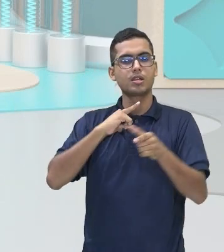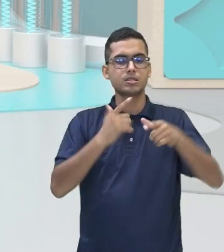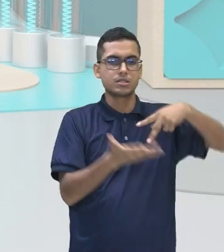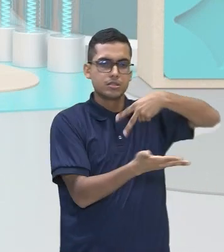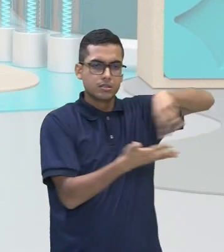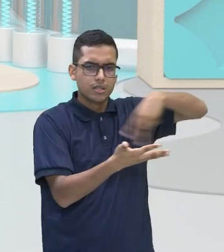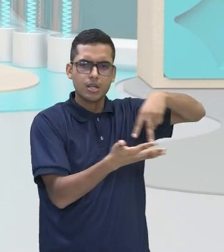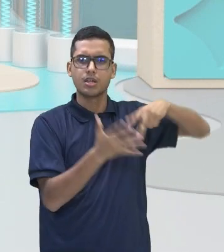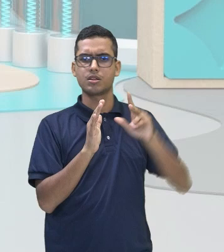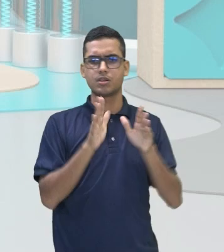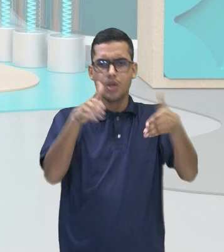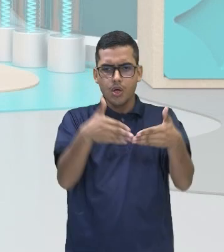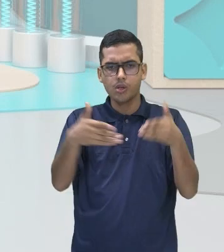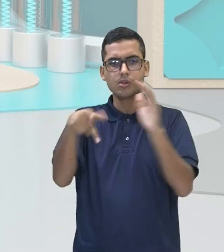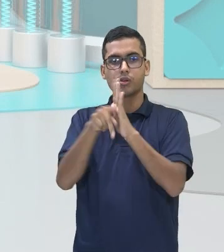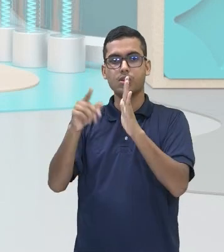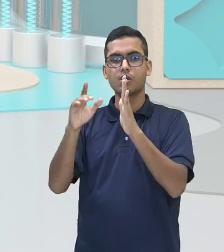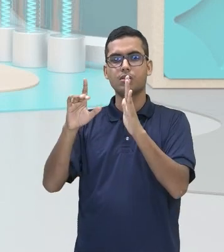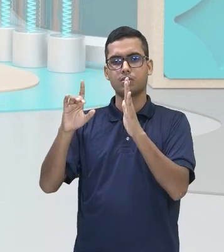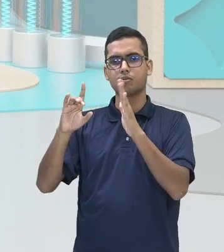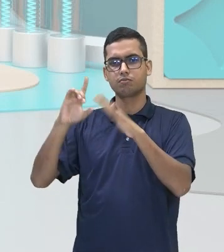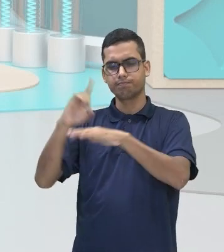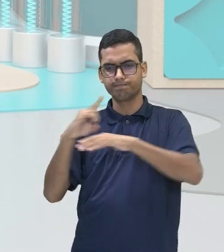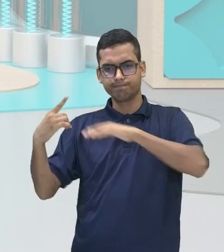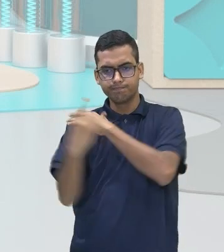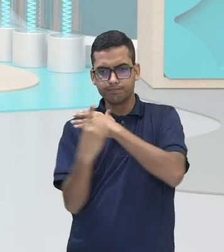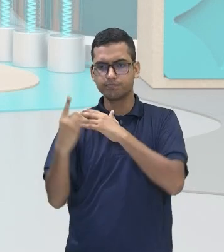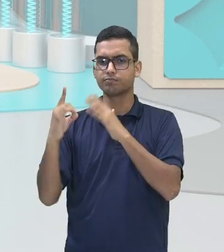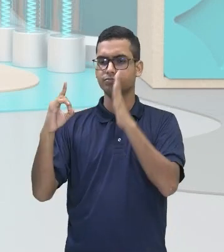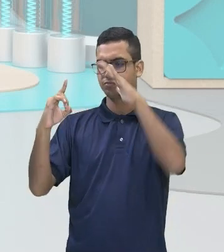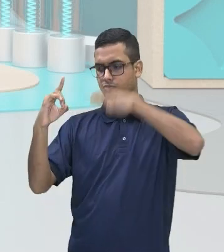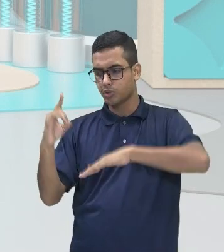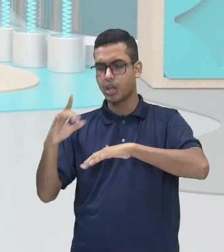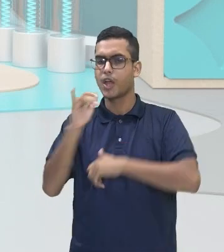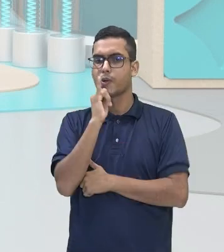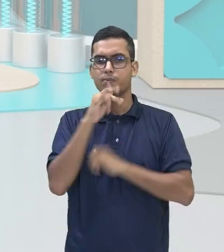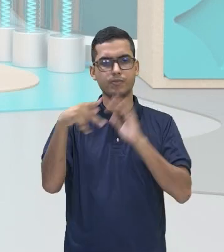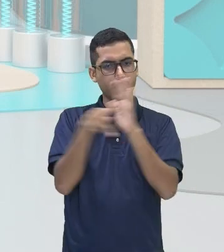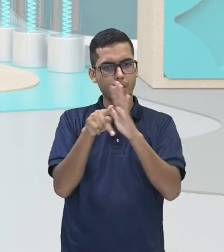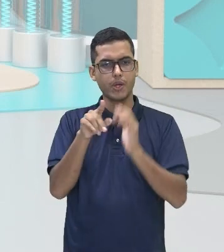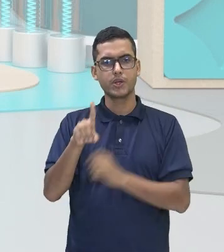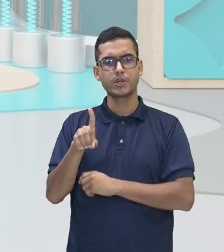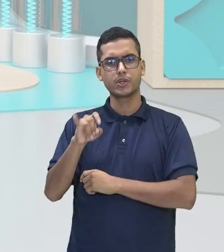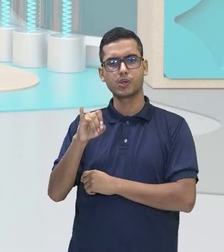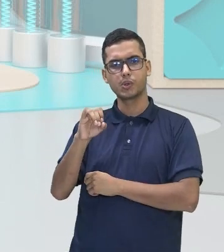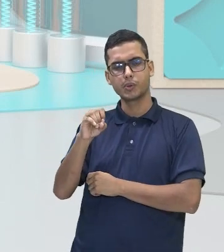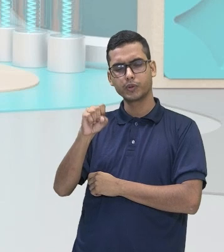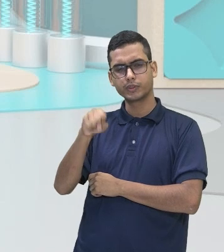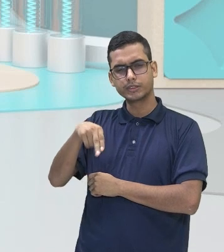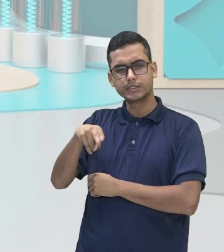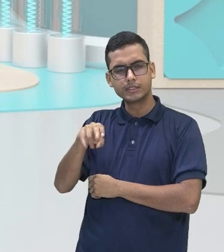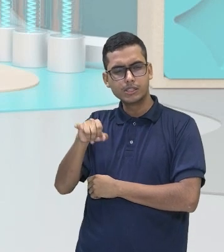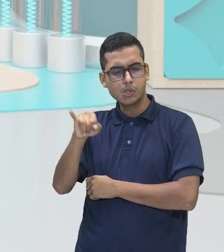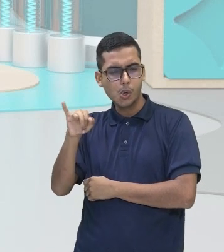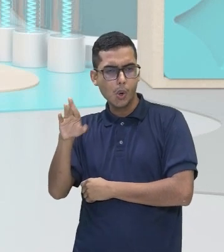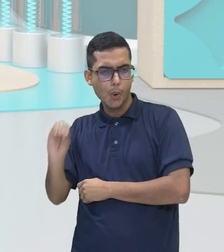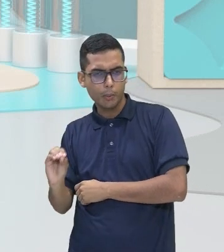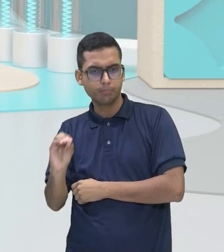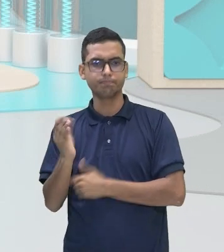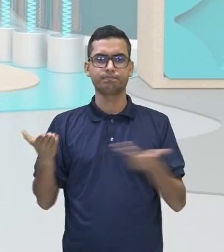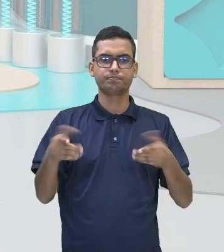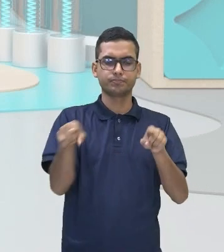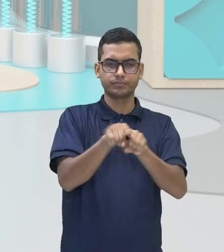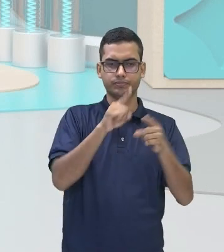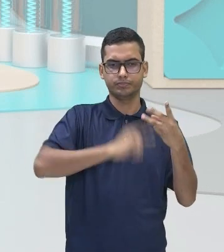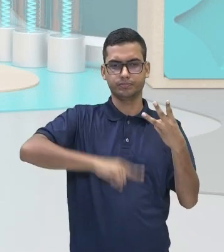ali para honrar os deuses, como o caso do deus Dionísio. Na Roma Antiga, influenciados lá pelos